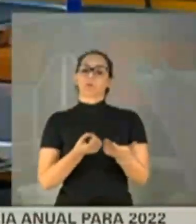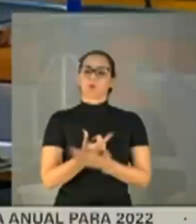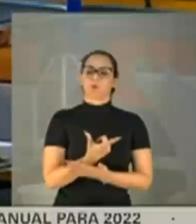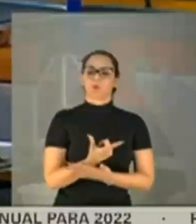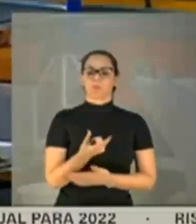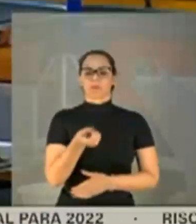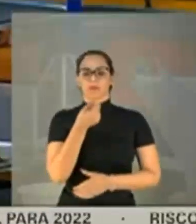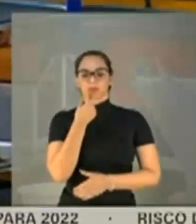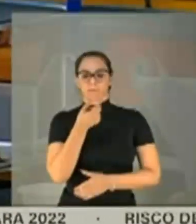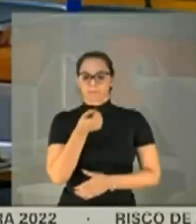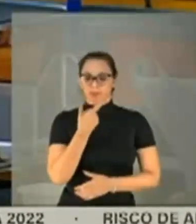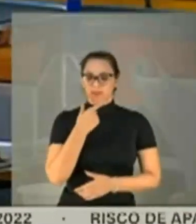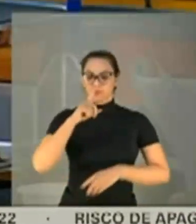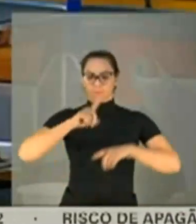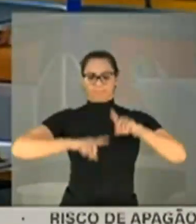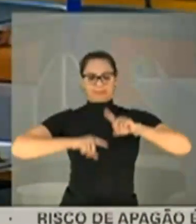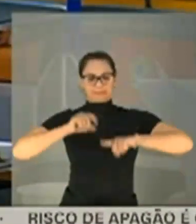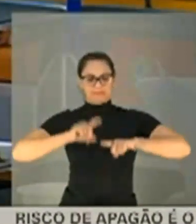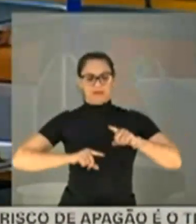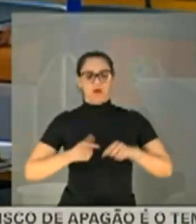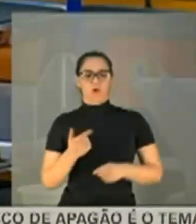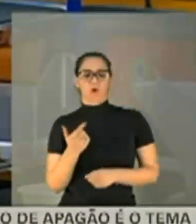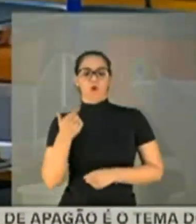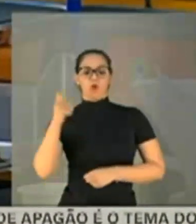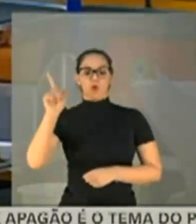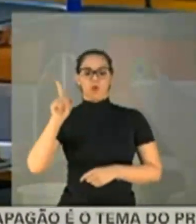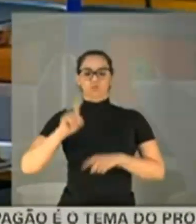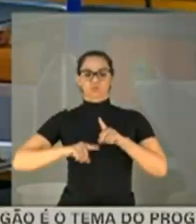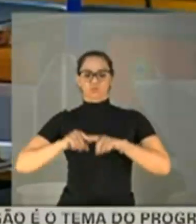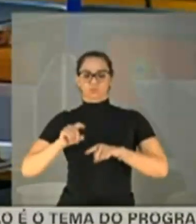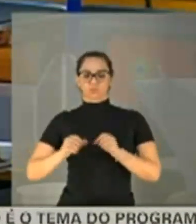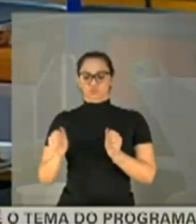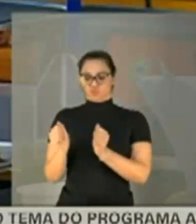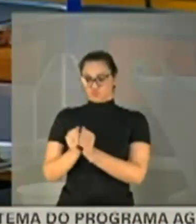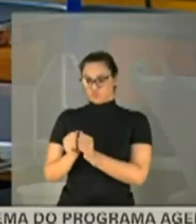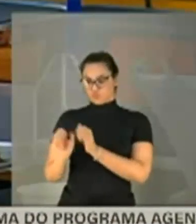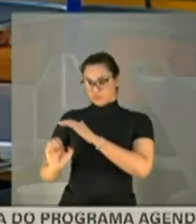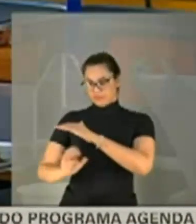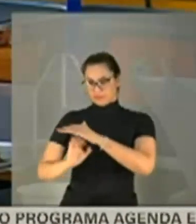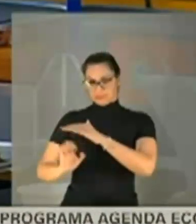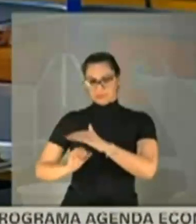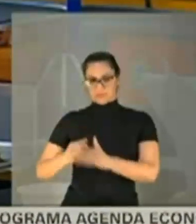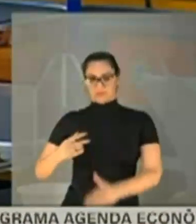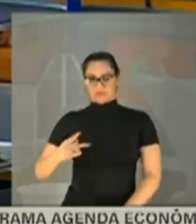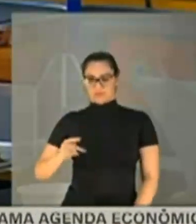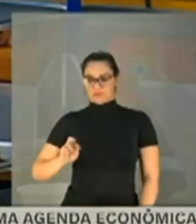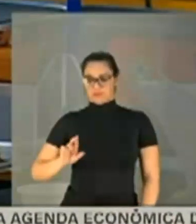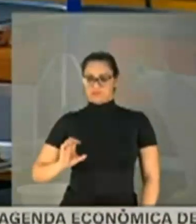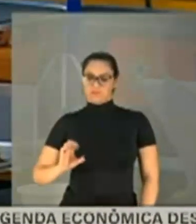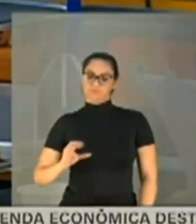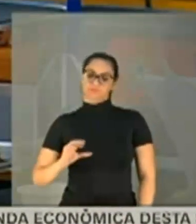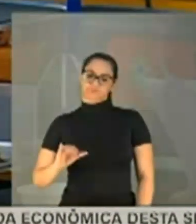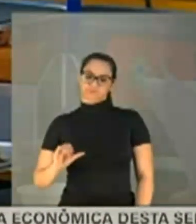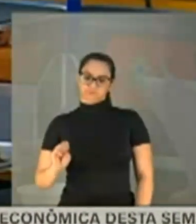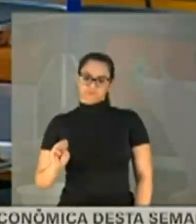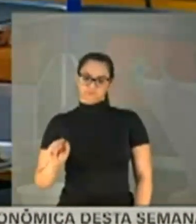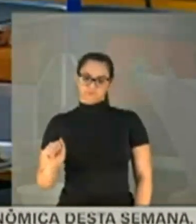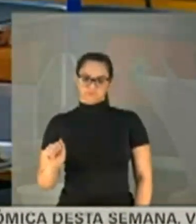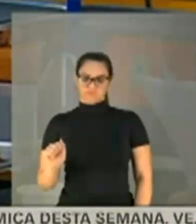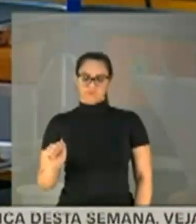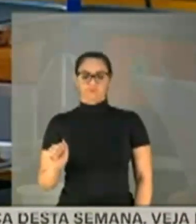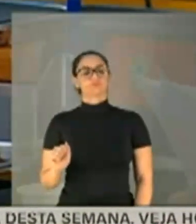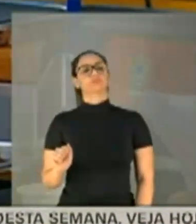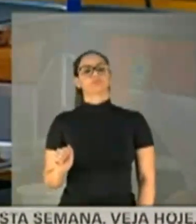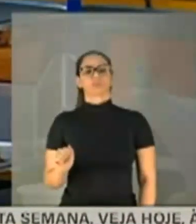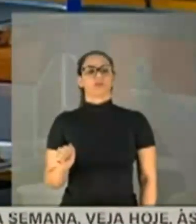medicamentos, insumos ou qualquer outro produto junto à Precisa, sem contar com da